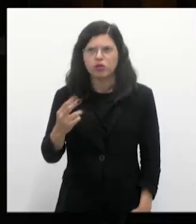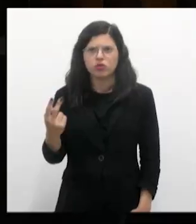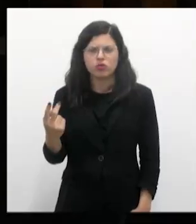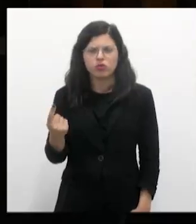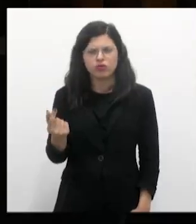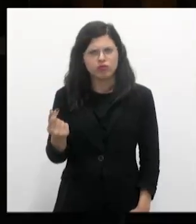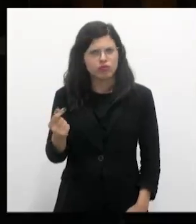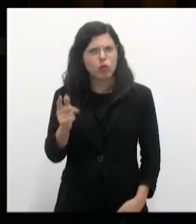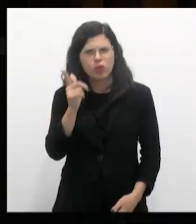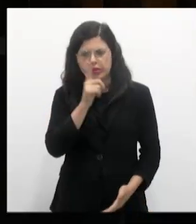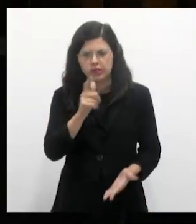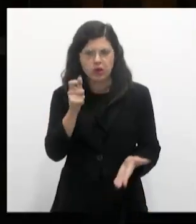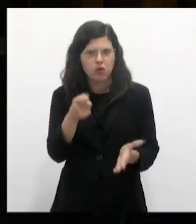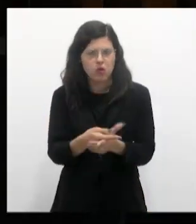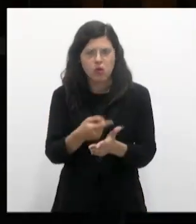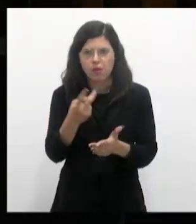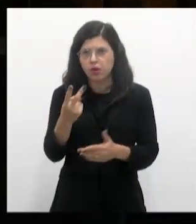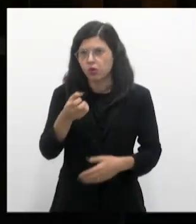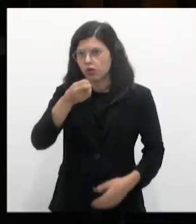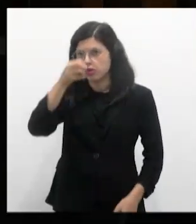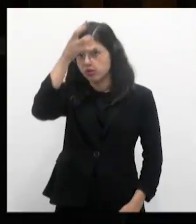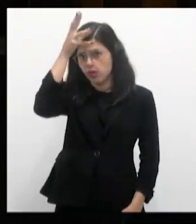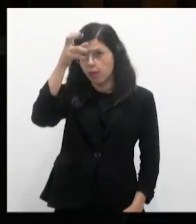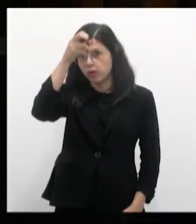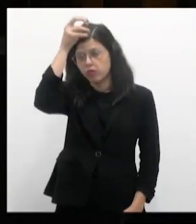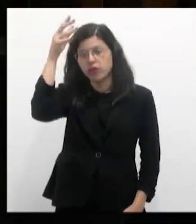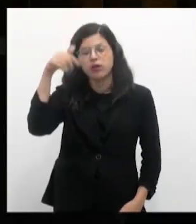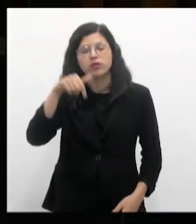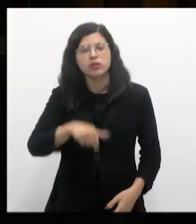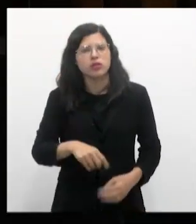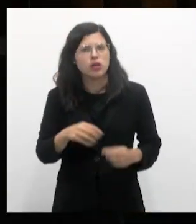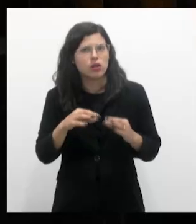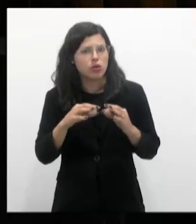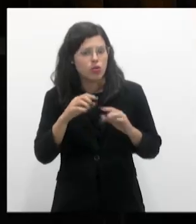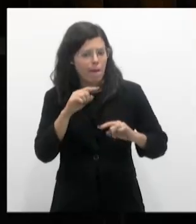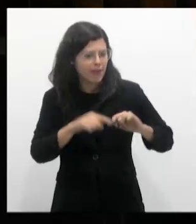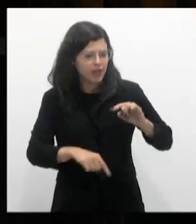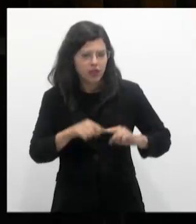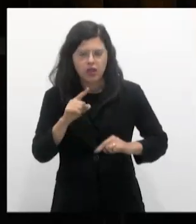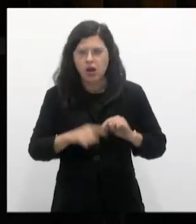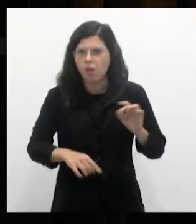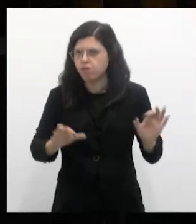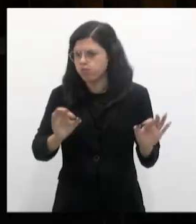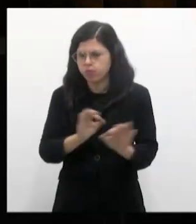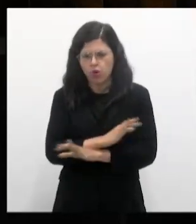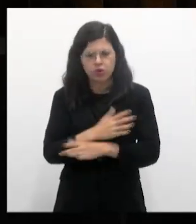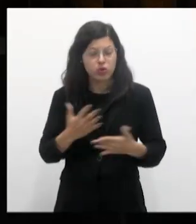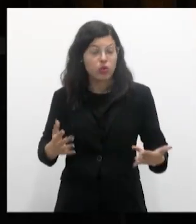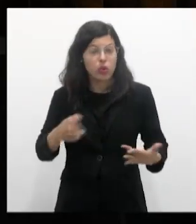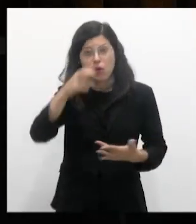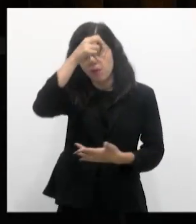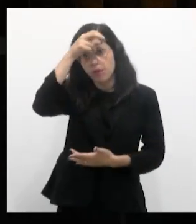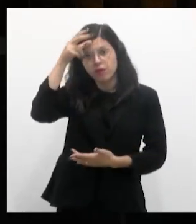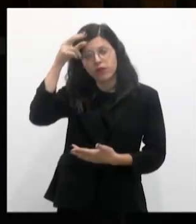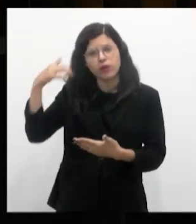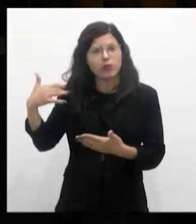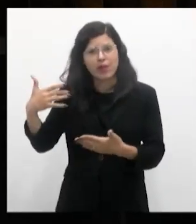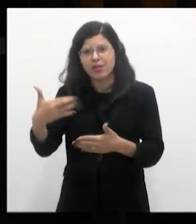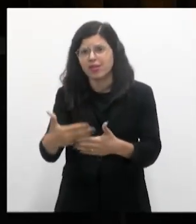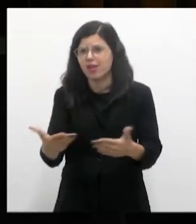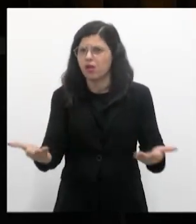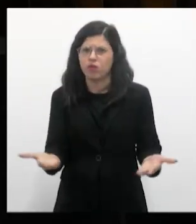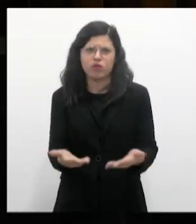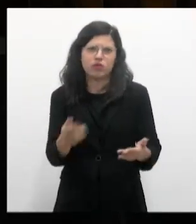2 UTIs móveis, toda equipada, e o prefeito até hoje não licitou